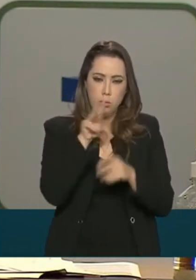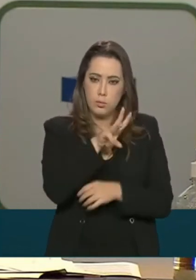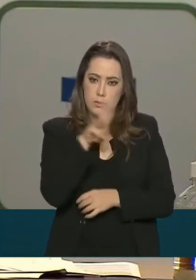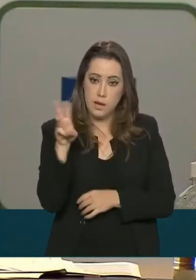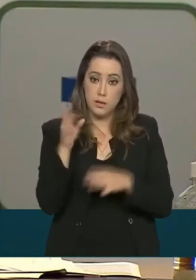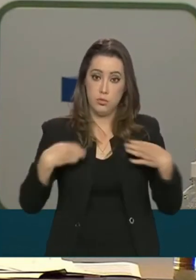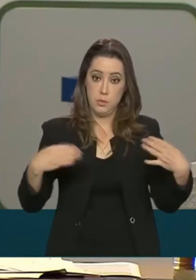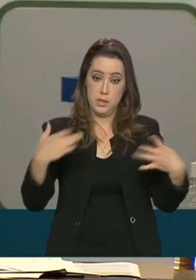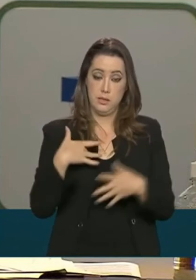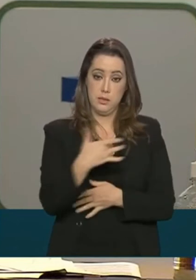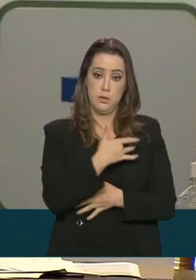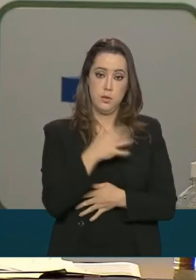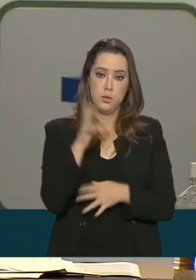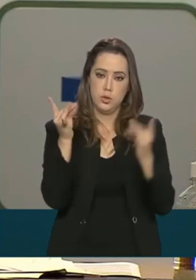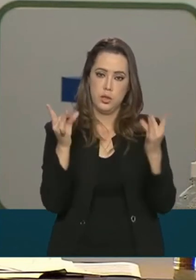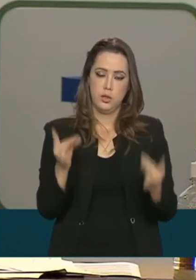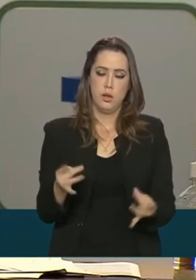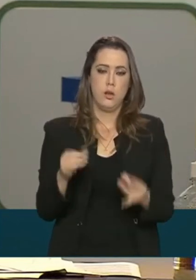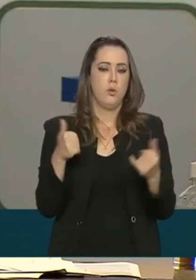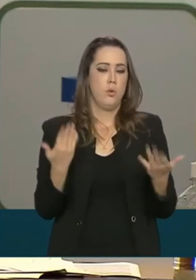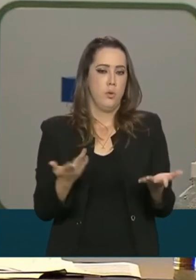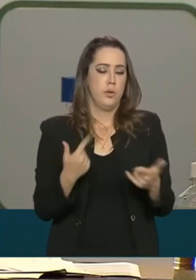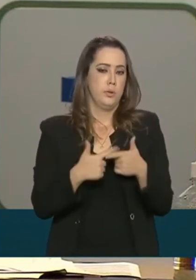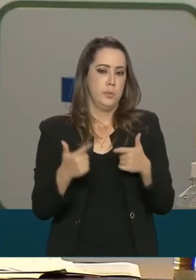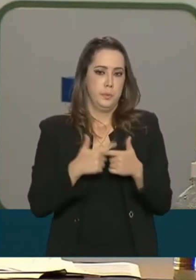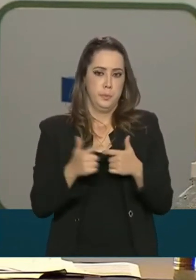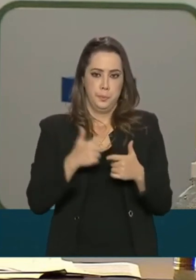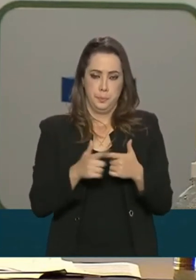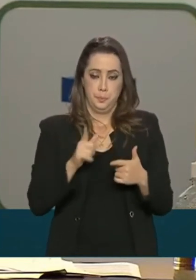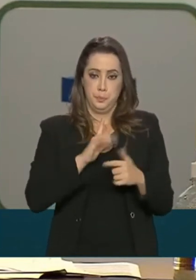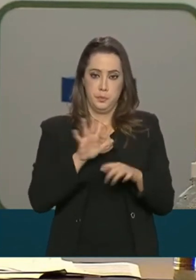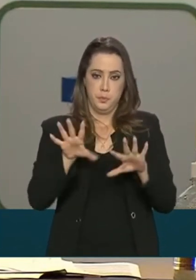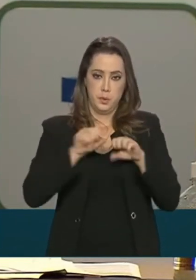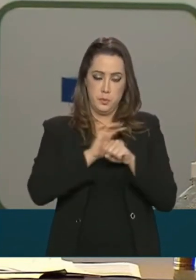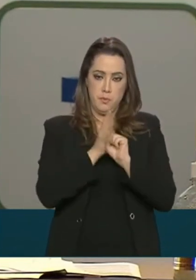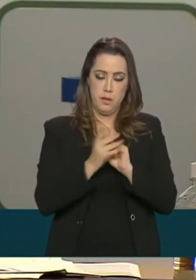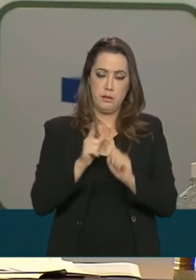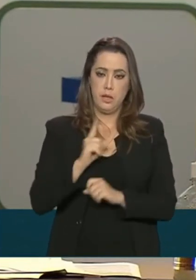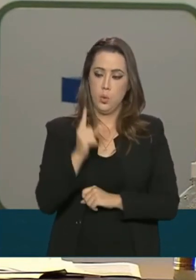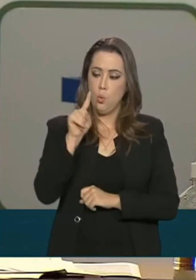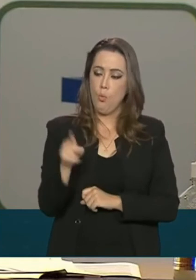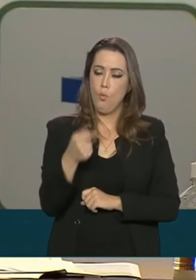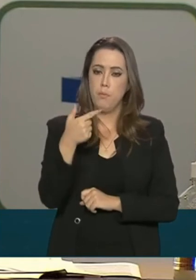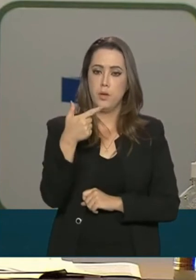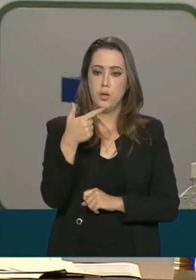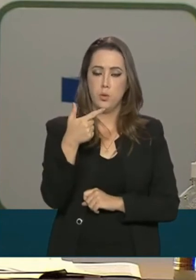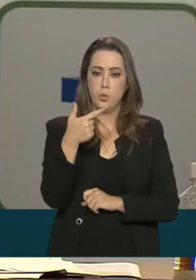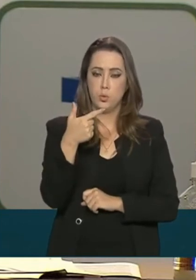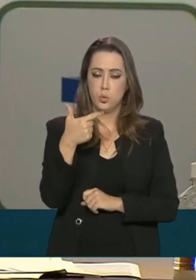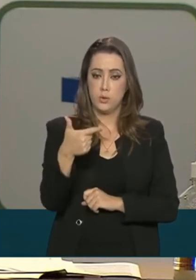Ministério que notifica a síndrome respiratória aguda grave, temos que 1.219 foram